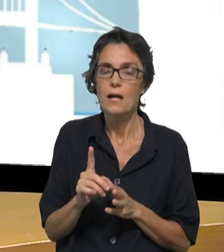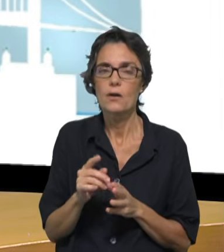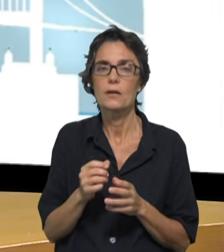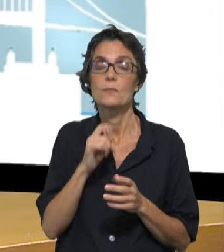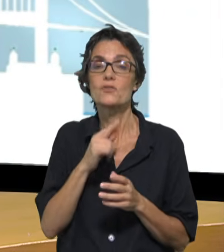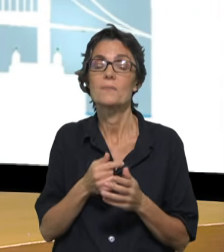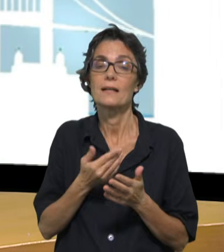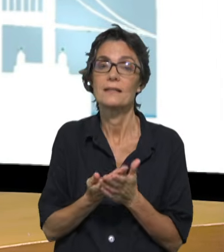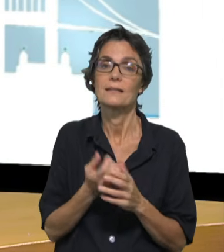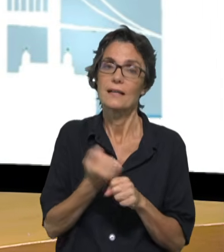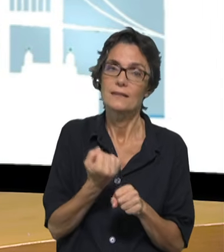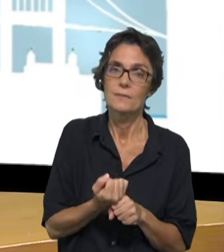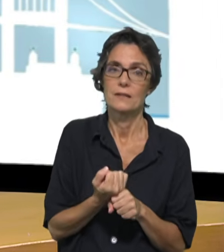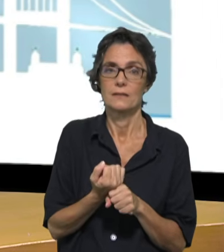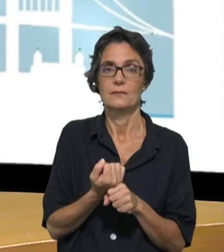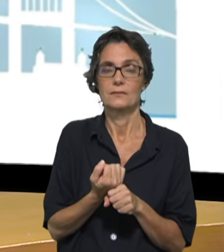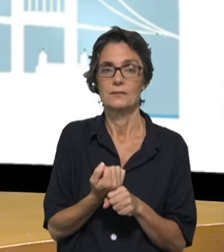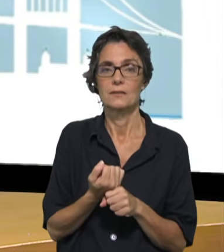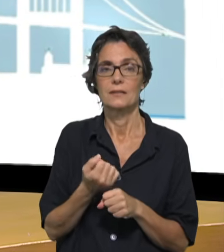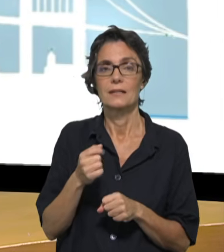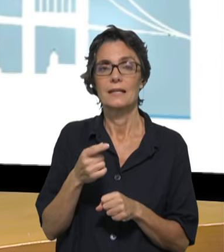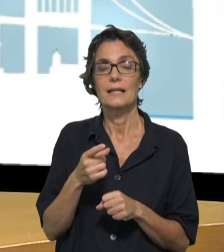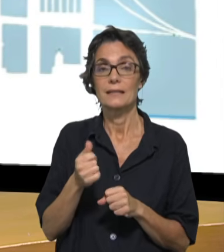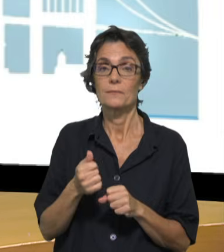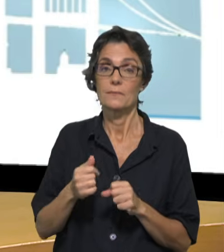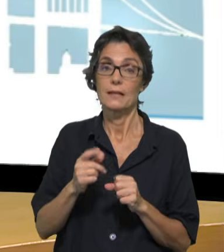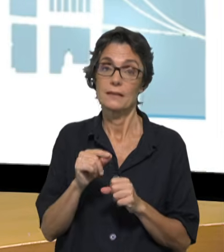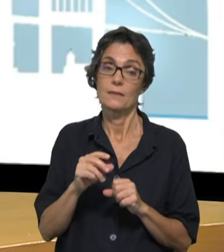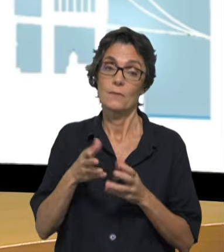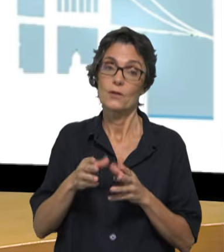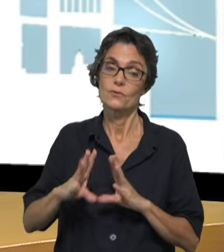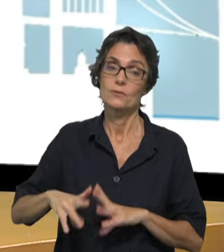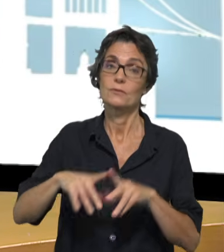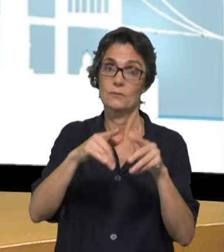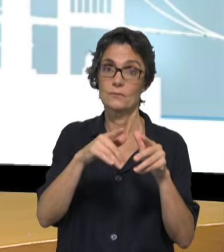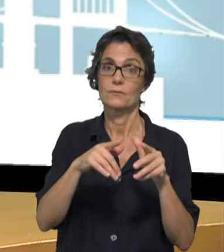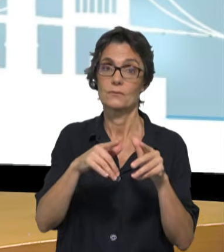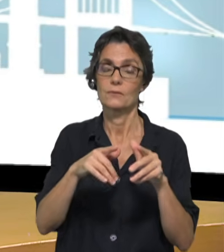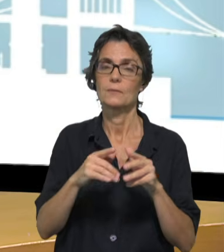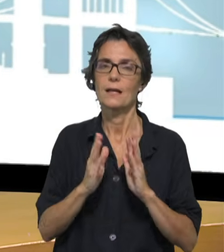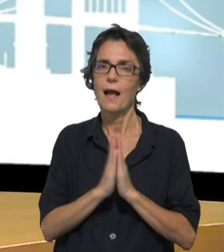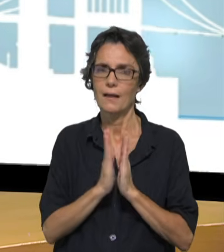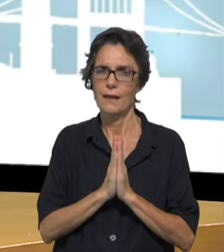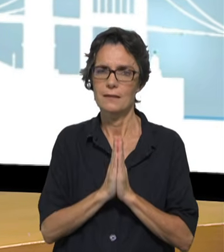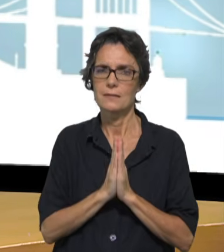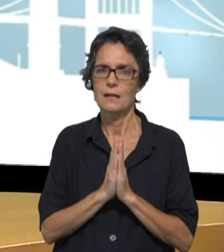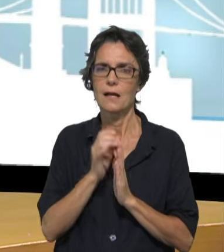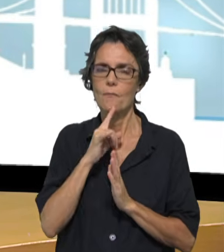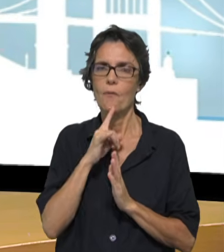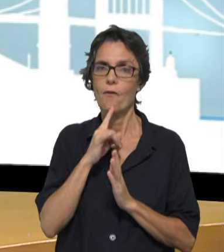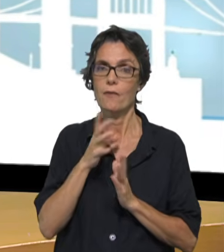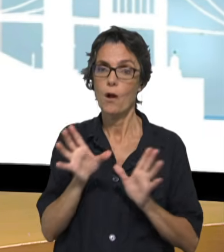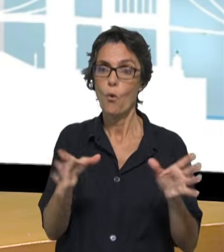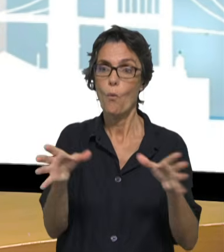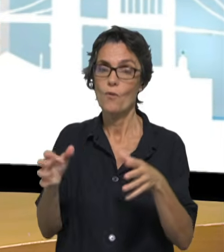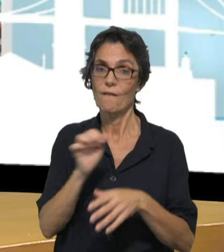emprego, é gerar desenvolvimento. E isso, a igreja também tem que pensar nisso. ser um papel ativo no desenvolvimento das comunidades,